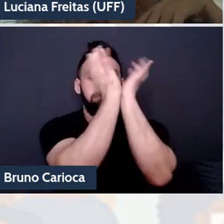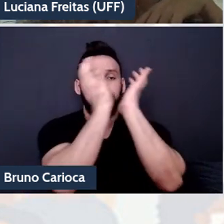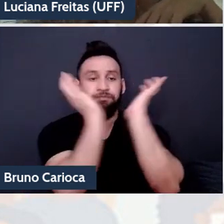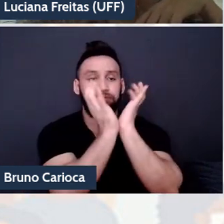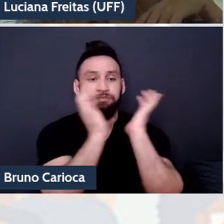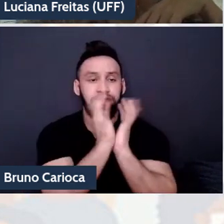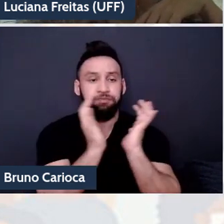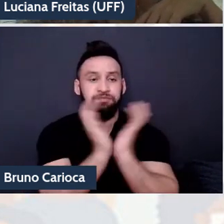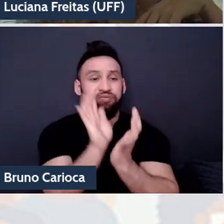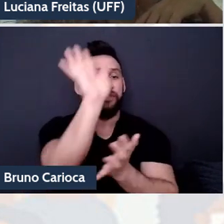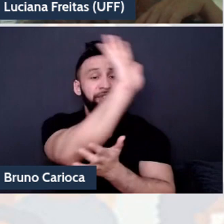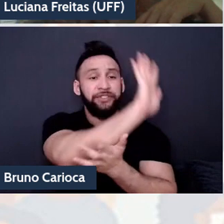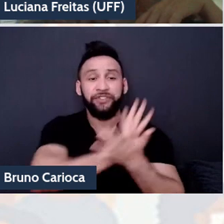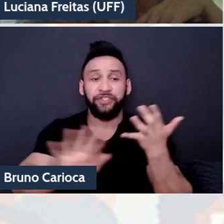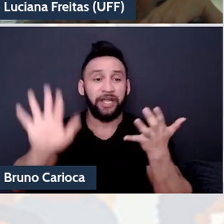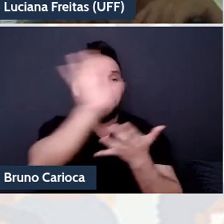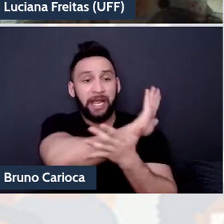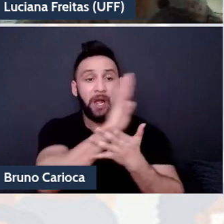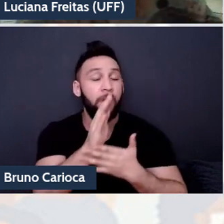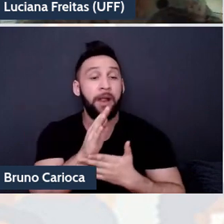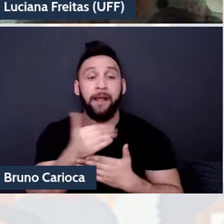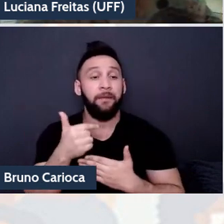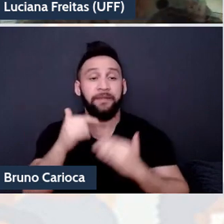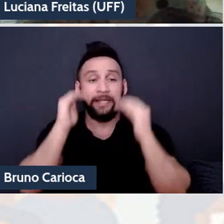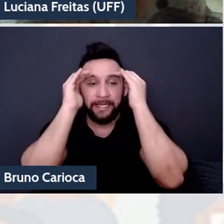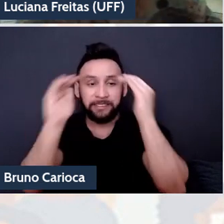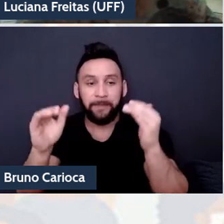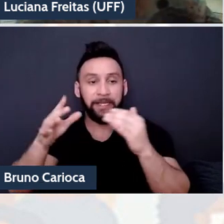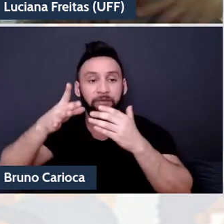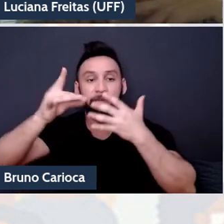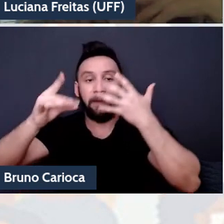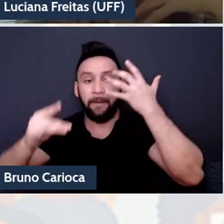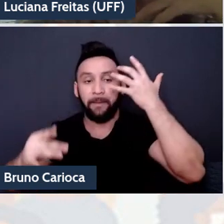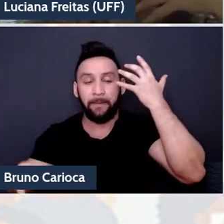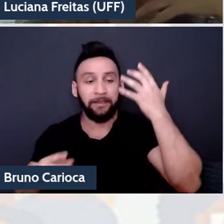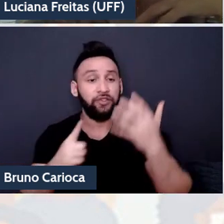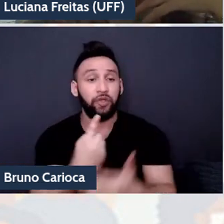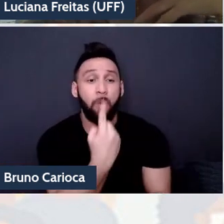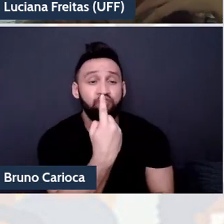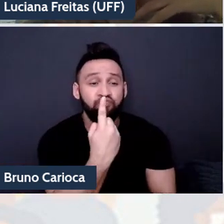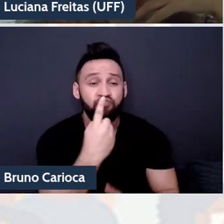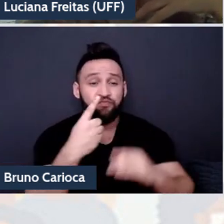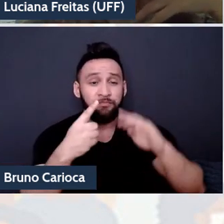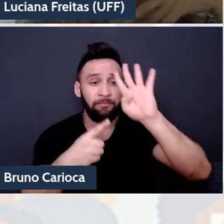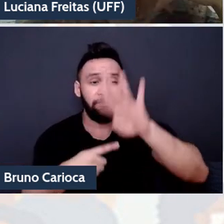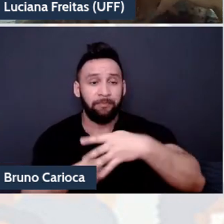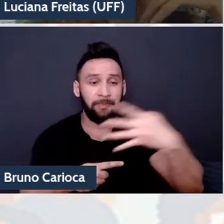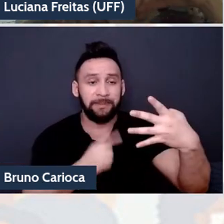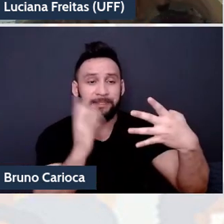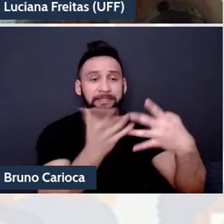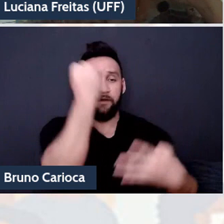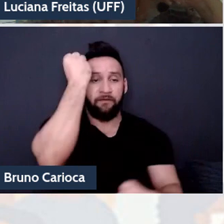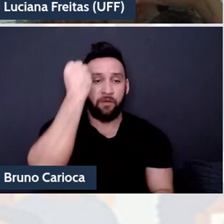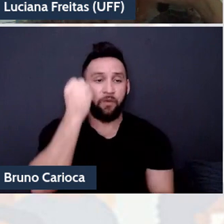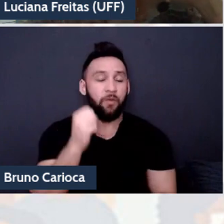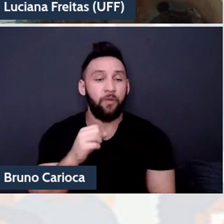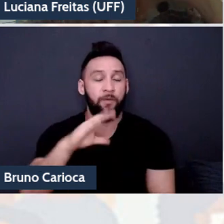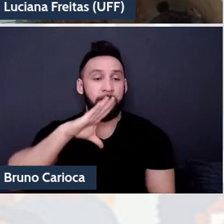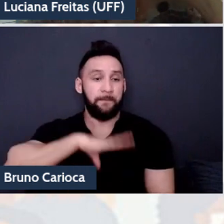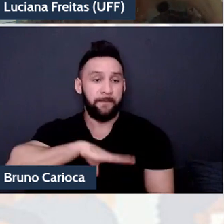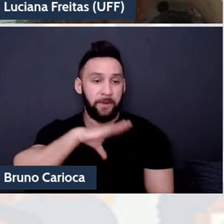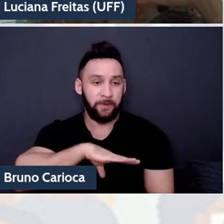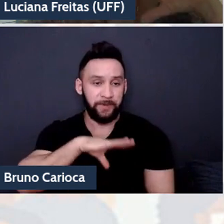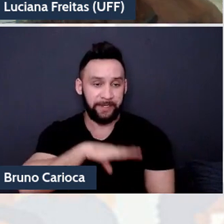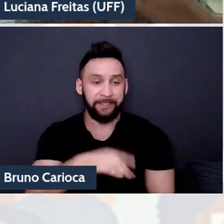suas tecnologias, ciências humanas em suas tecnologias. Só quem se safou como livro individual por componente foi língua portuguesa, língua